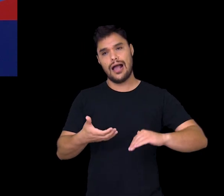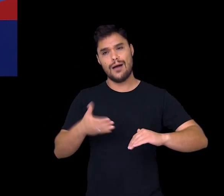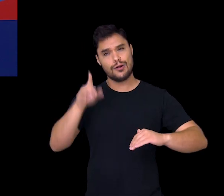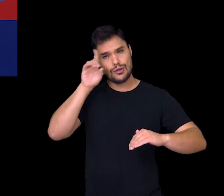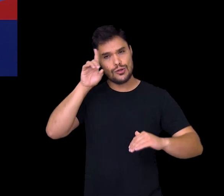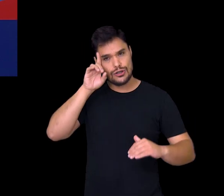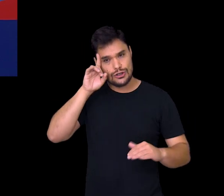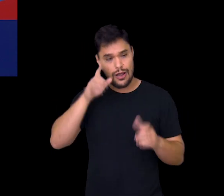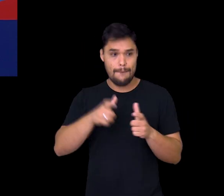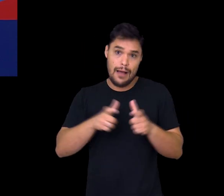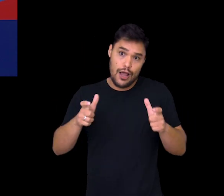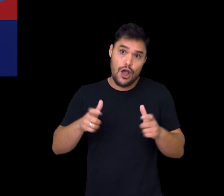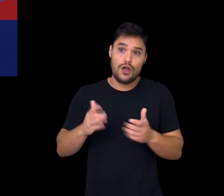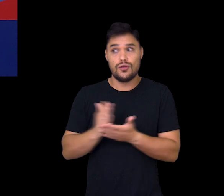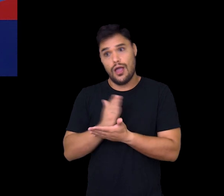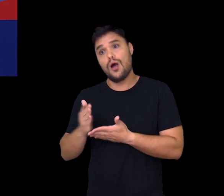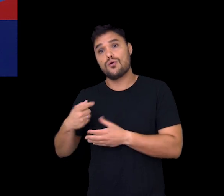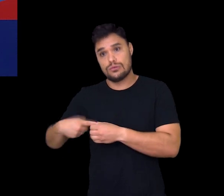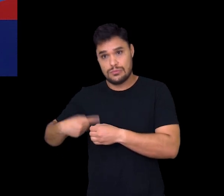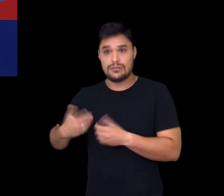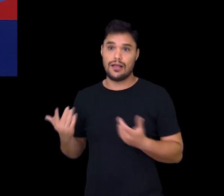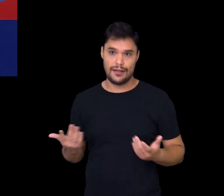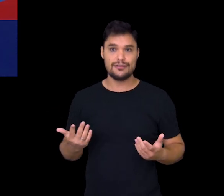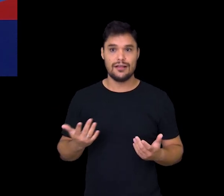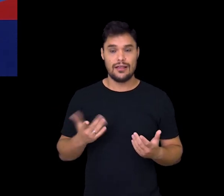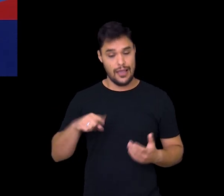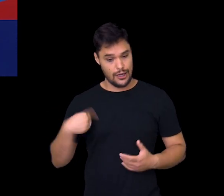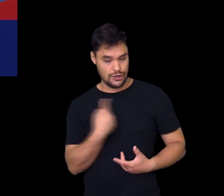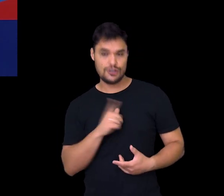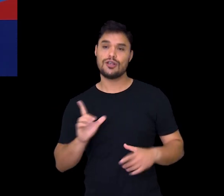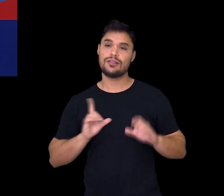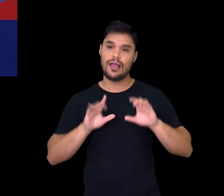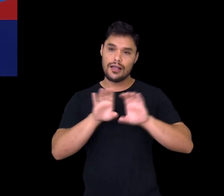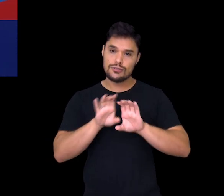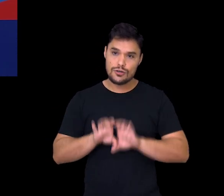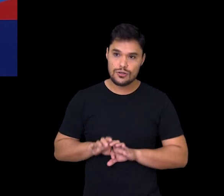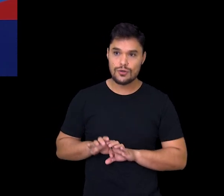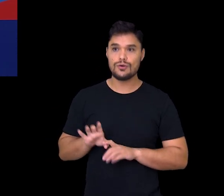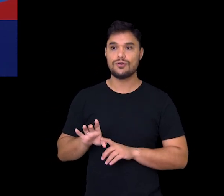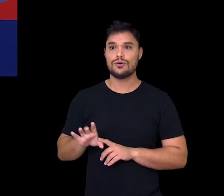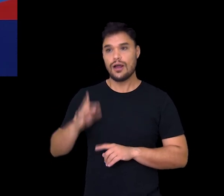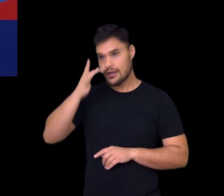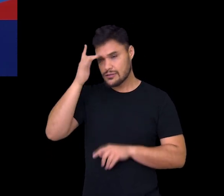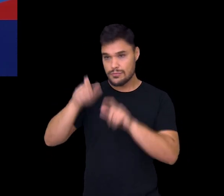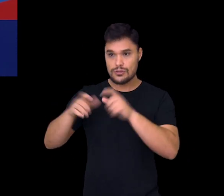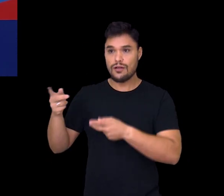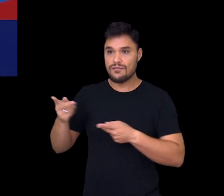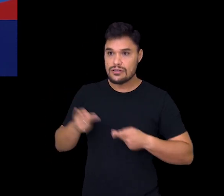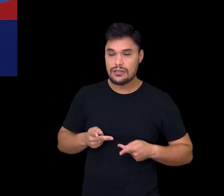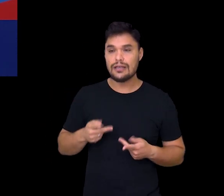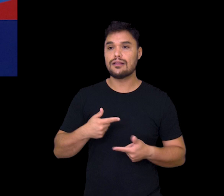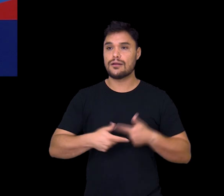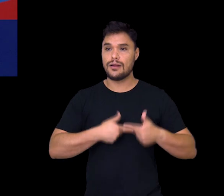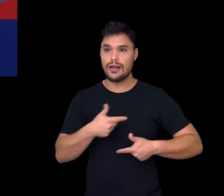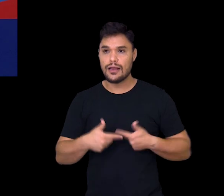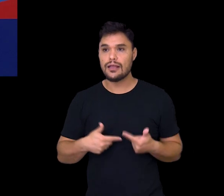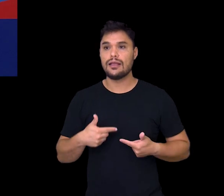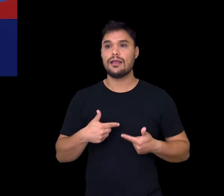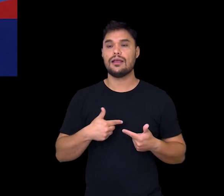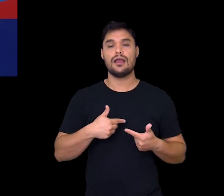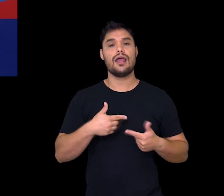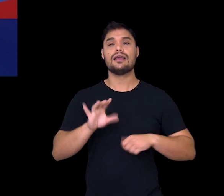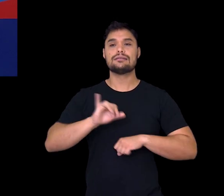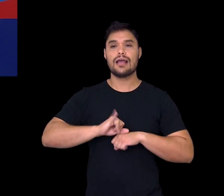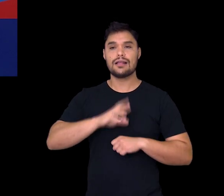né? E nós temos uma estrutura toda para atendê-los, né? Os visitantes, os que trabalham aqui, sede de restaurantes, estruturas